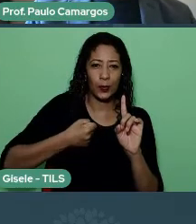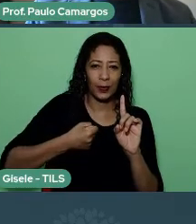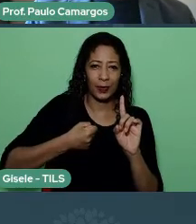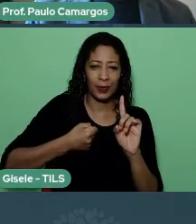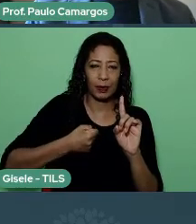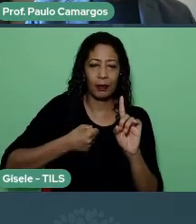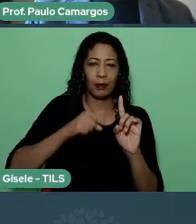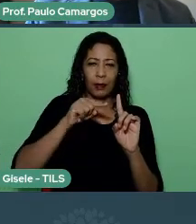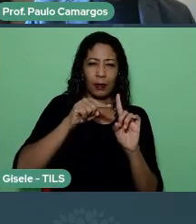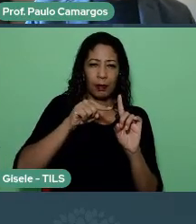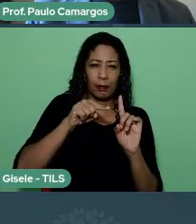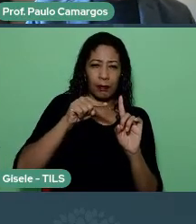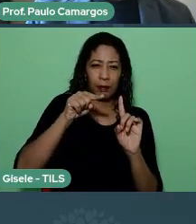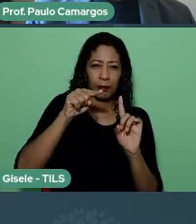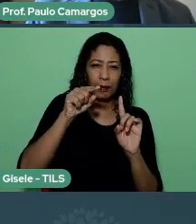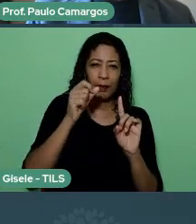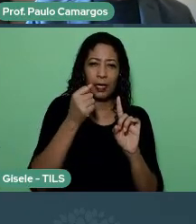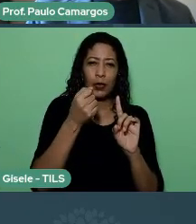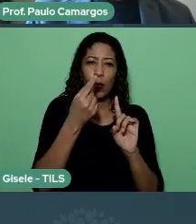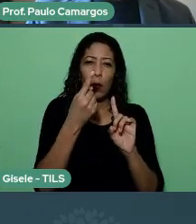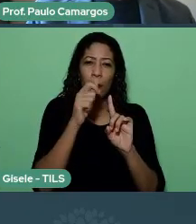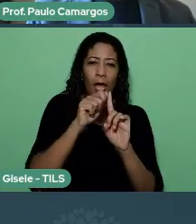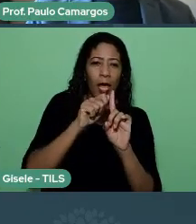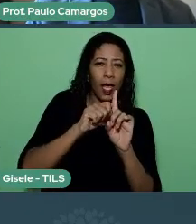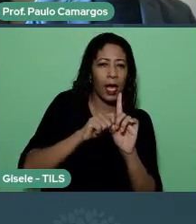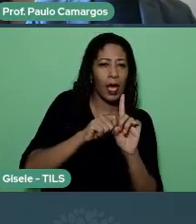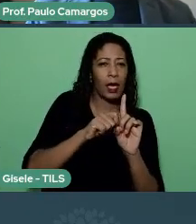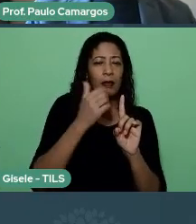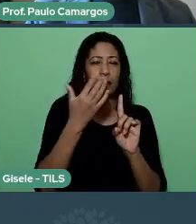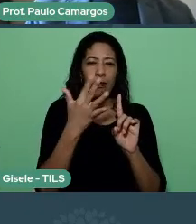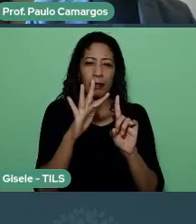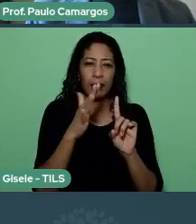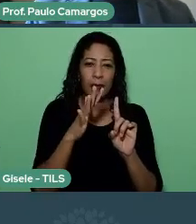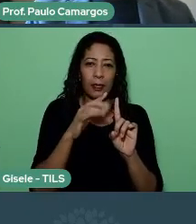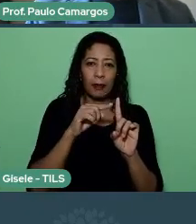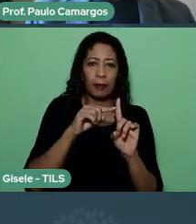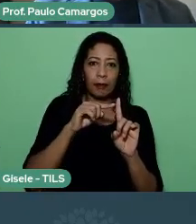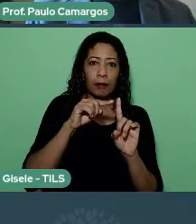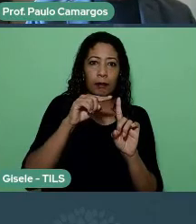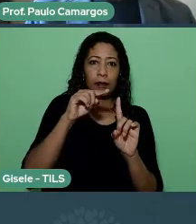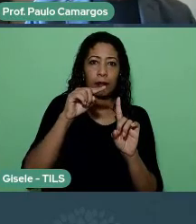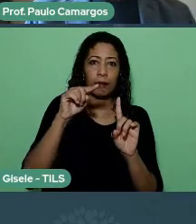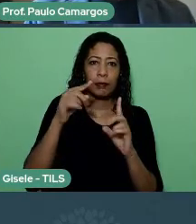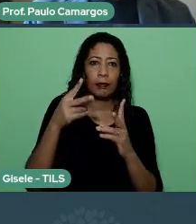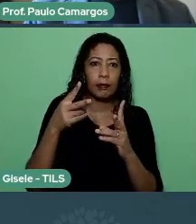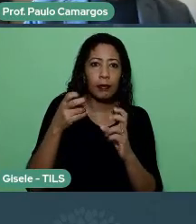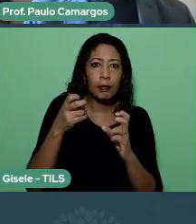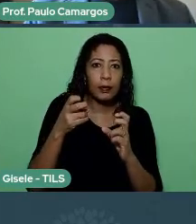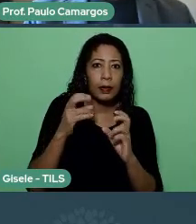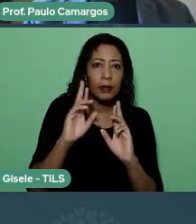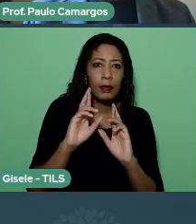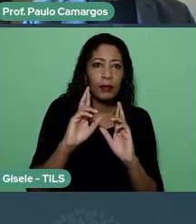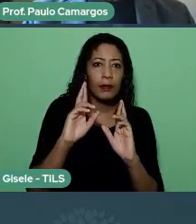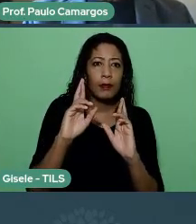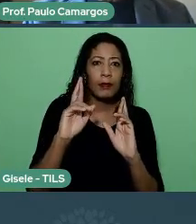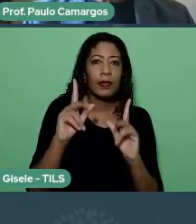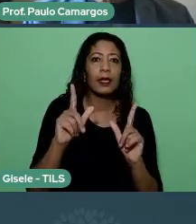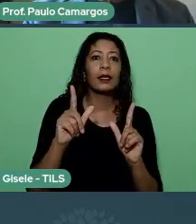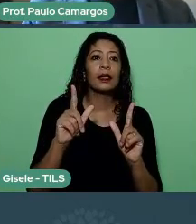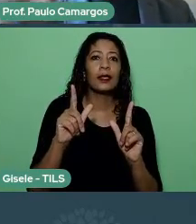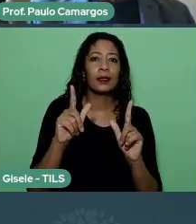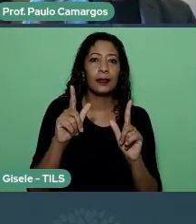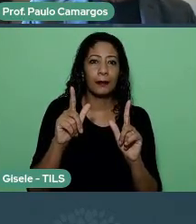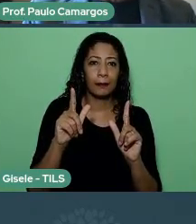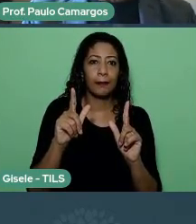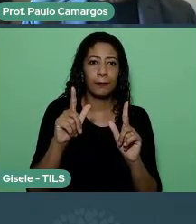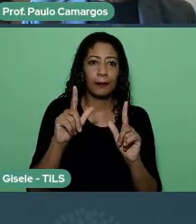aqui, aproximadamente 1 mês e meio, 2 meses de tratamento, o ACT se comporta de uma forma absolutamente semelhante entre